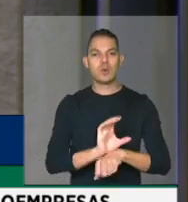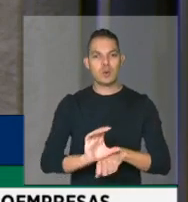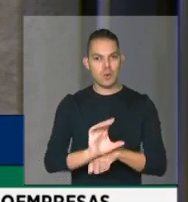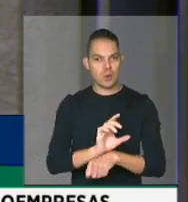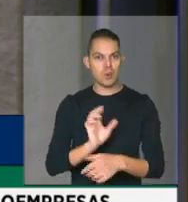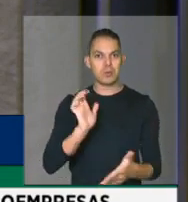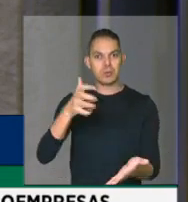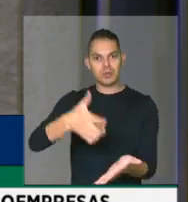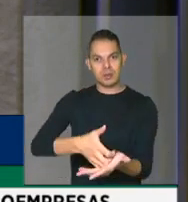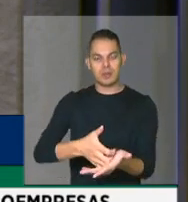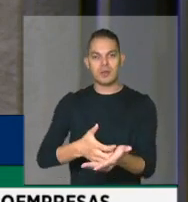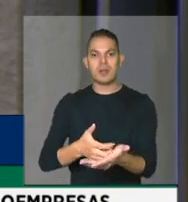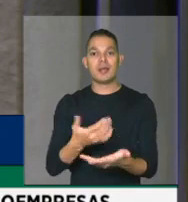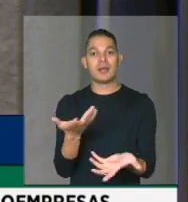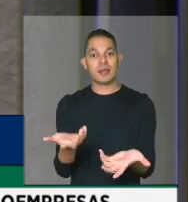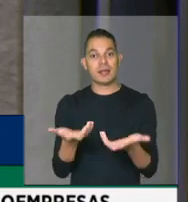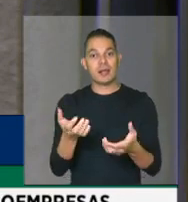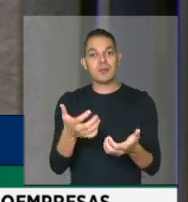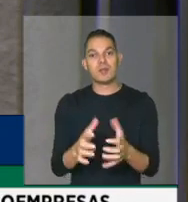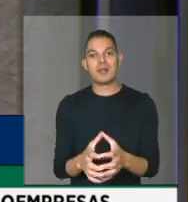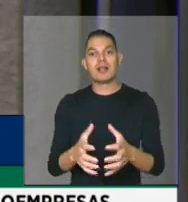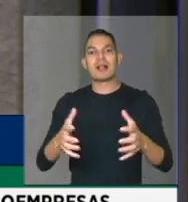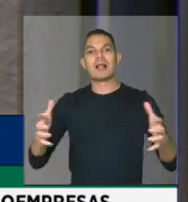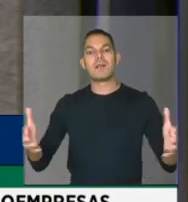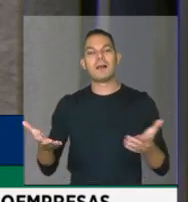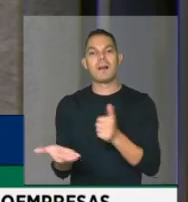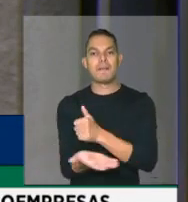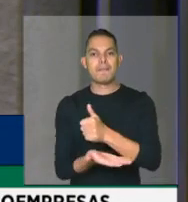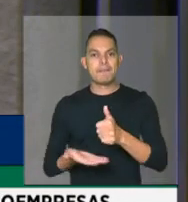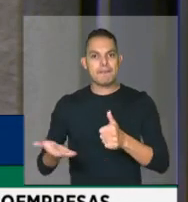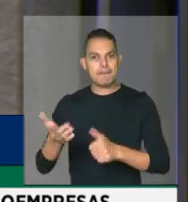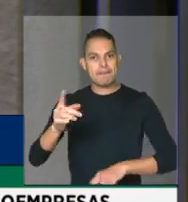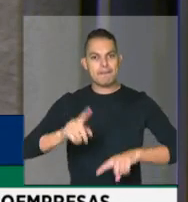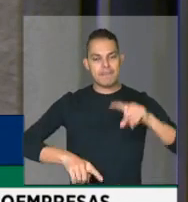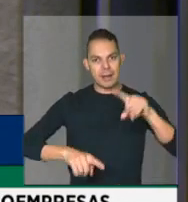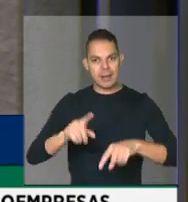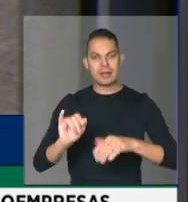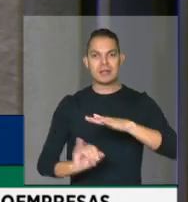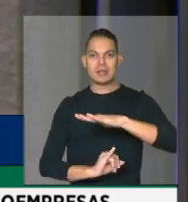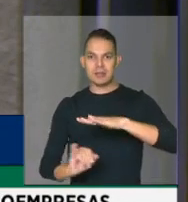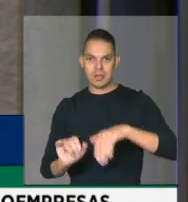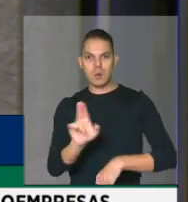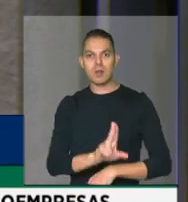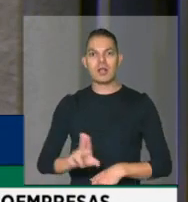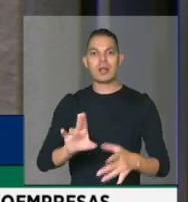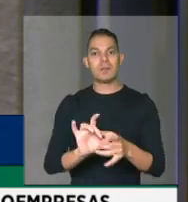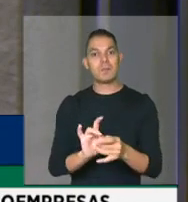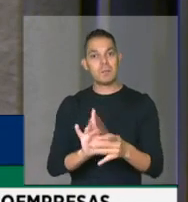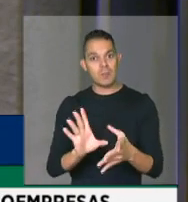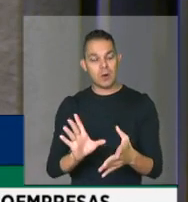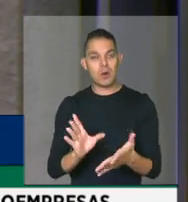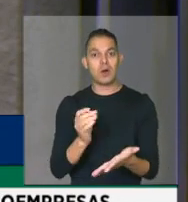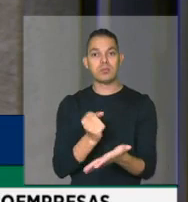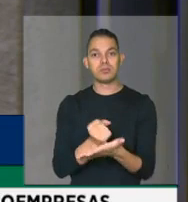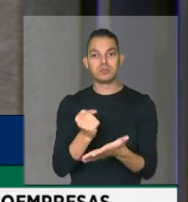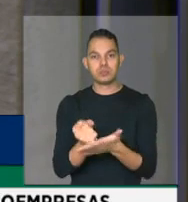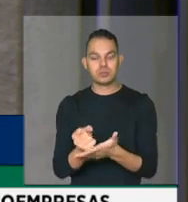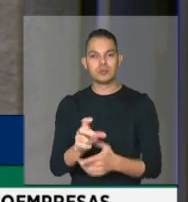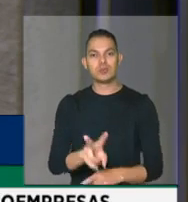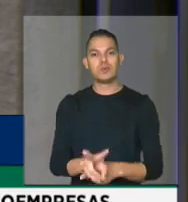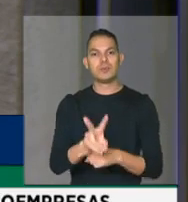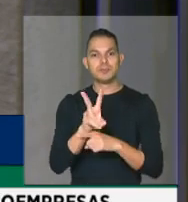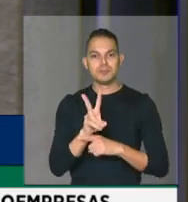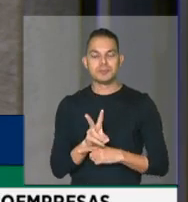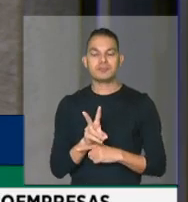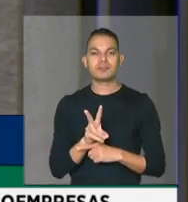isso, buscamos ampliar a base dos recursos que essas instituições poderão utilizar para formar suas carteiras de empréstimos lastreados